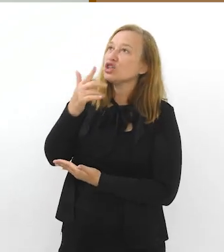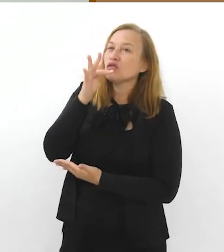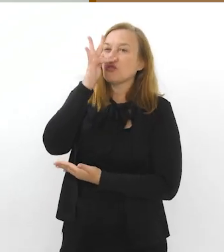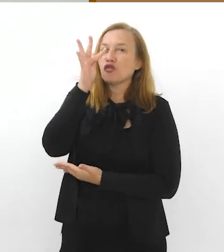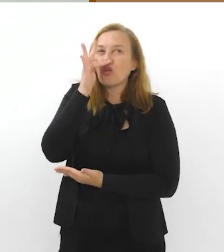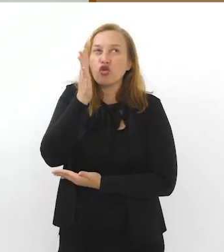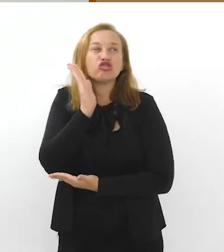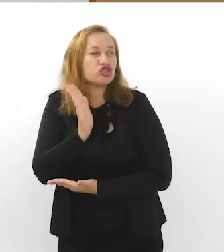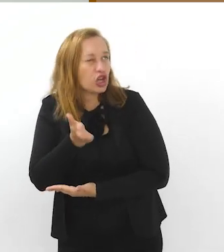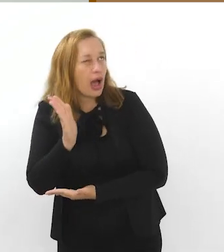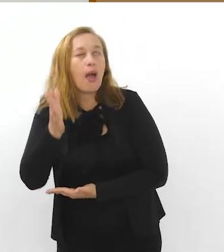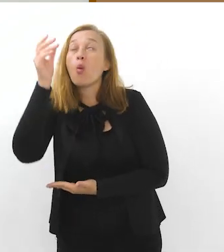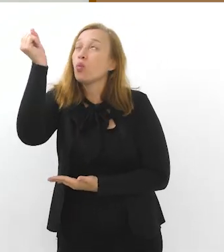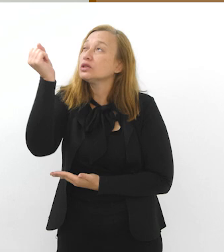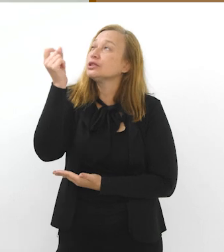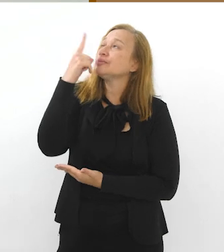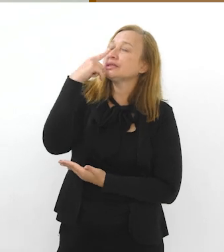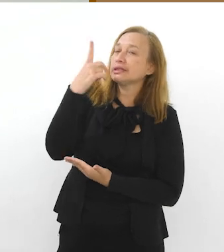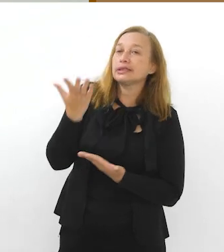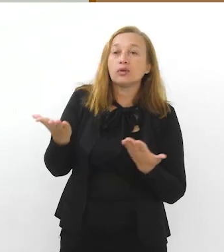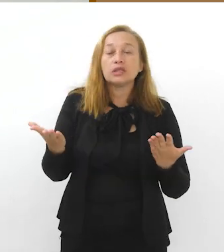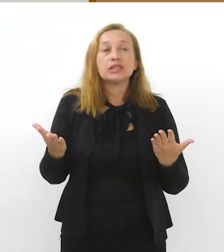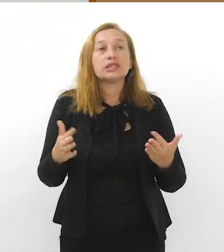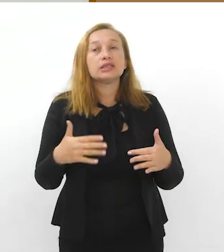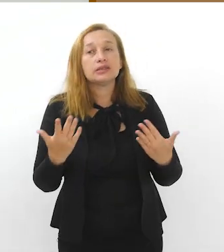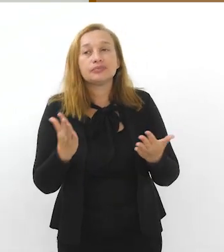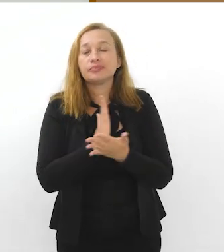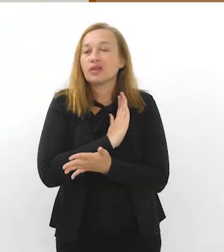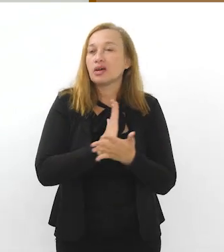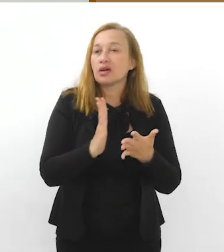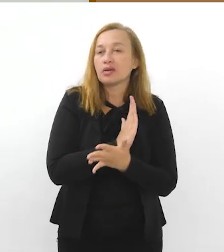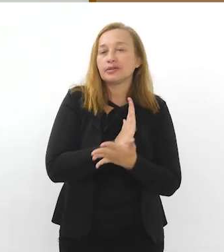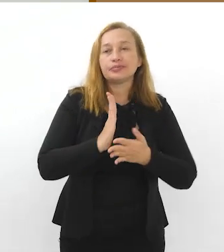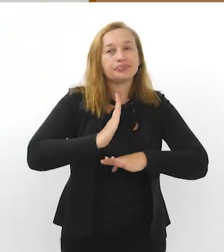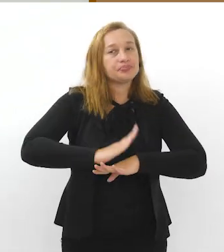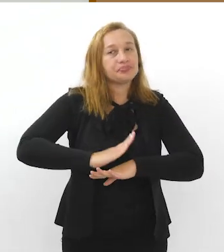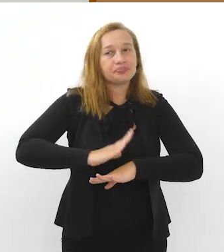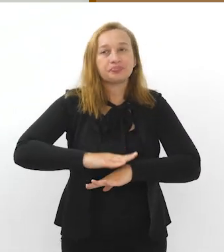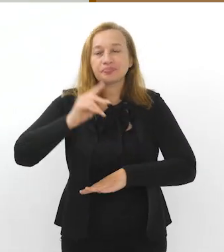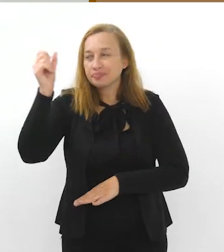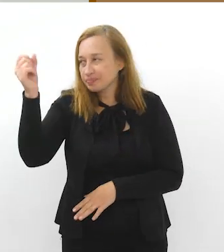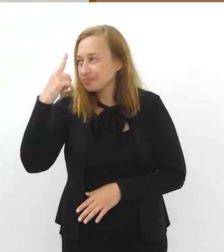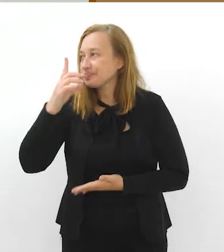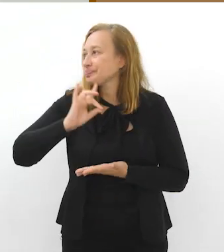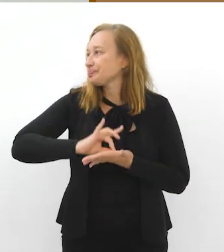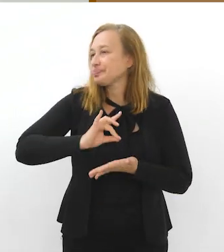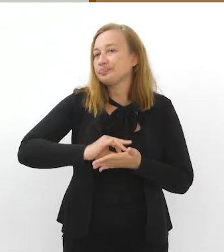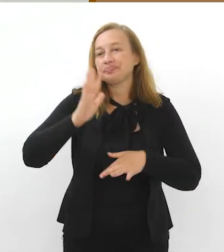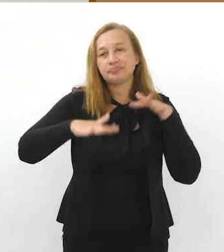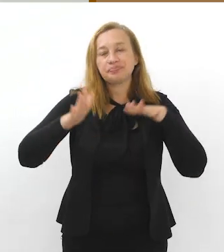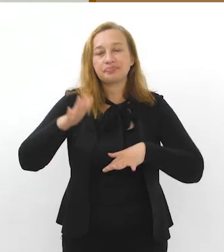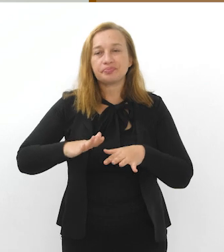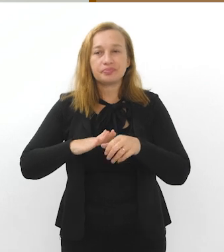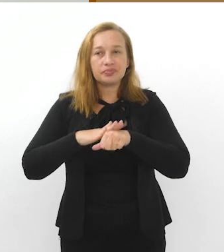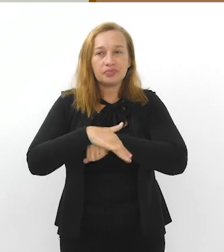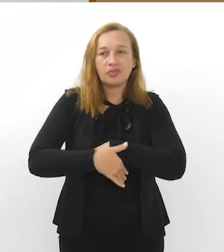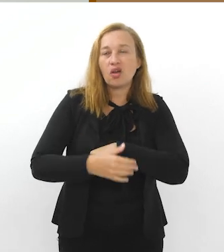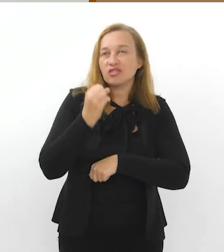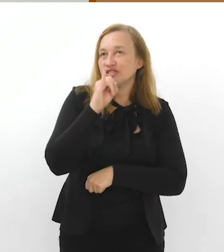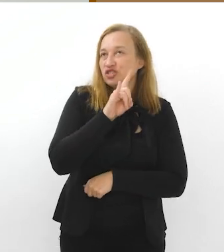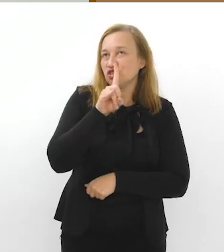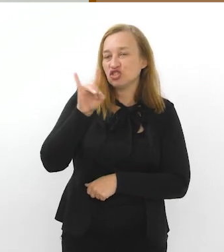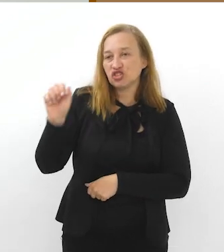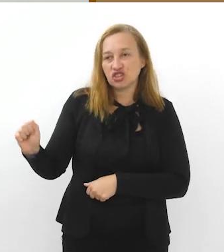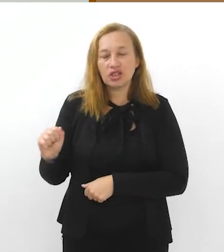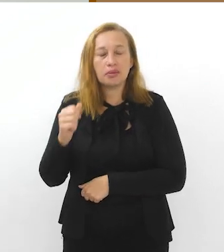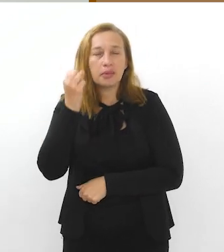flores bonitas, né, já é uma inspiração. Então, às vezes, assim, é no momento da inspiração mesmo, independente seja noite, dia,